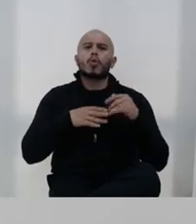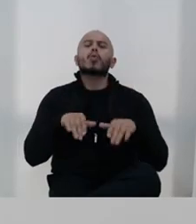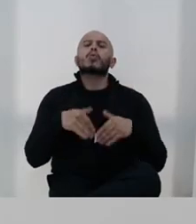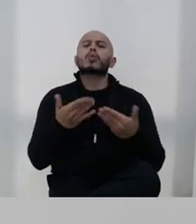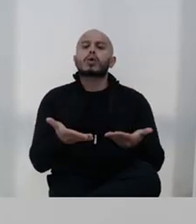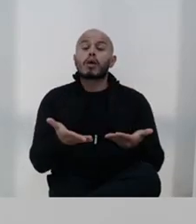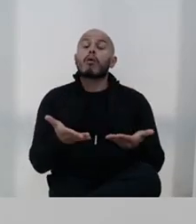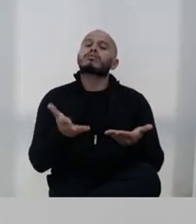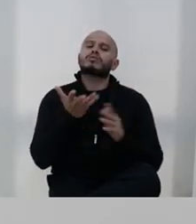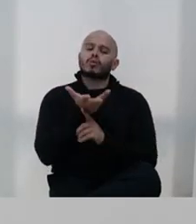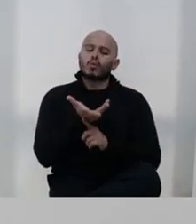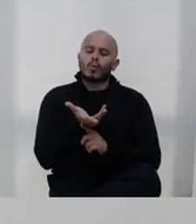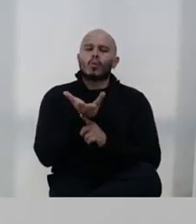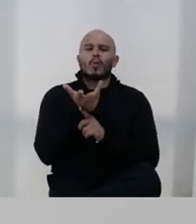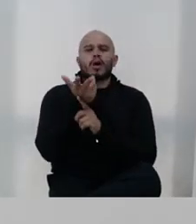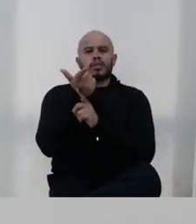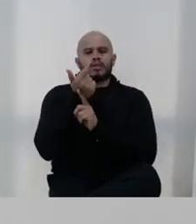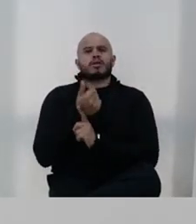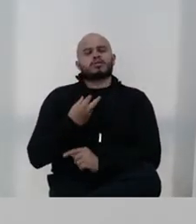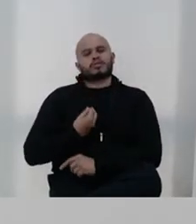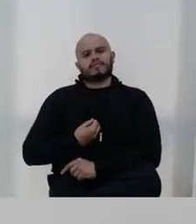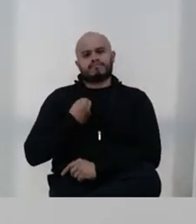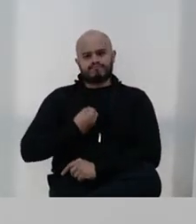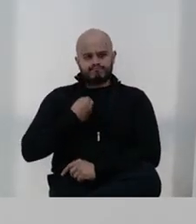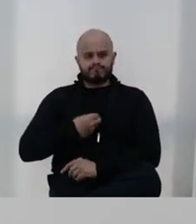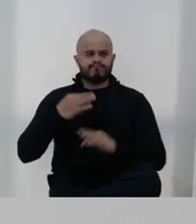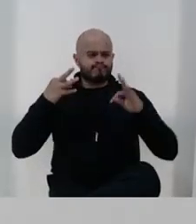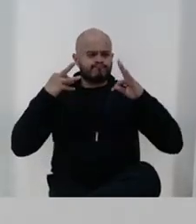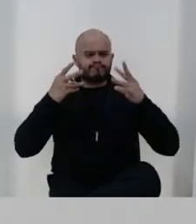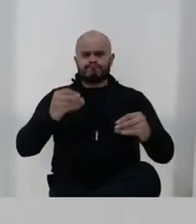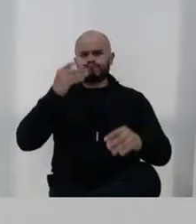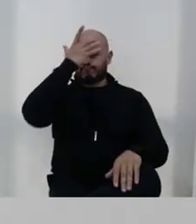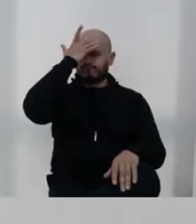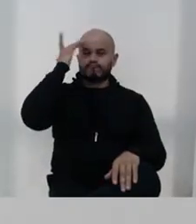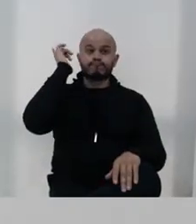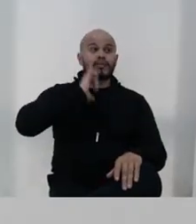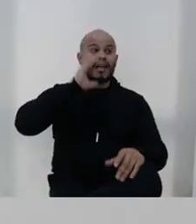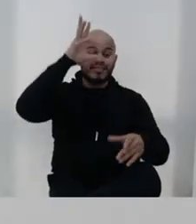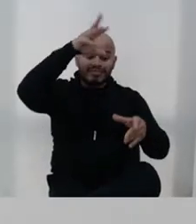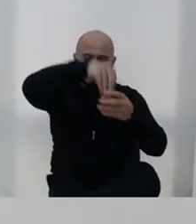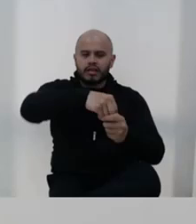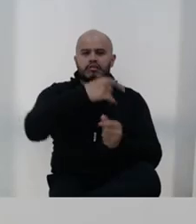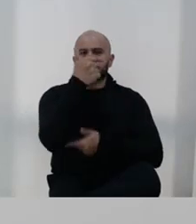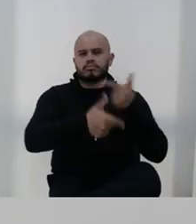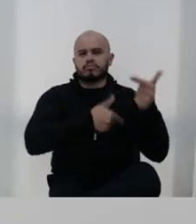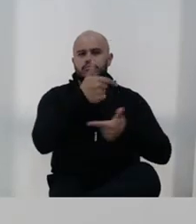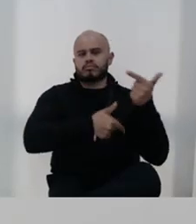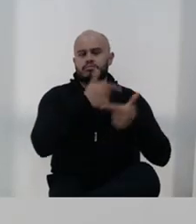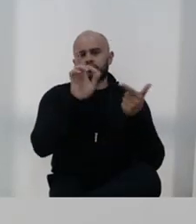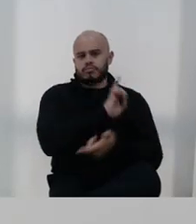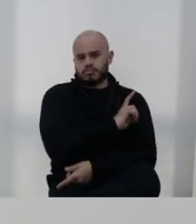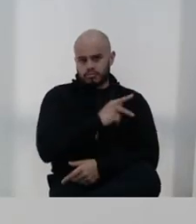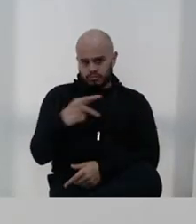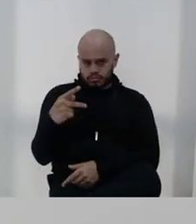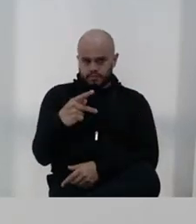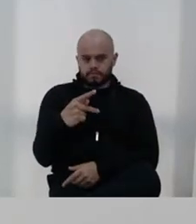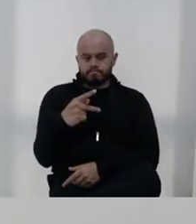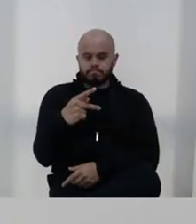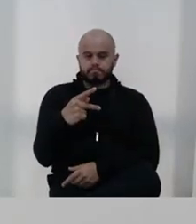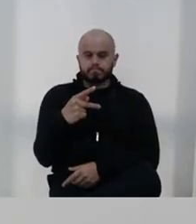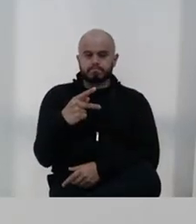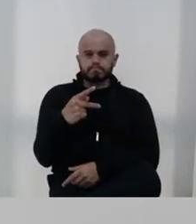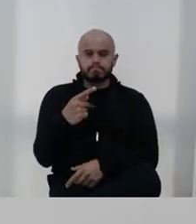na qualidade de vida de todos aqueles que trabalham na Defensoria Pública do Estado do Maranhão. Então, os